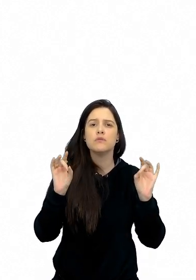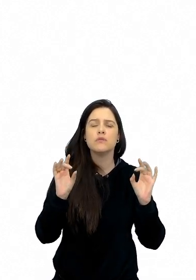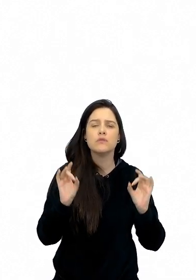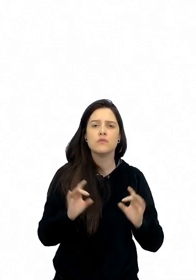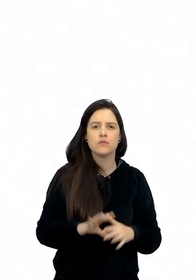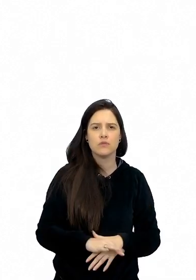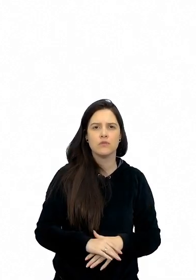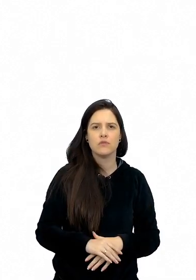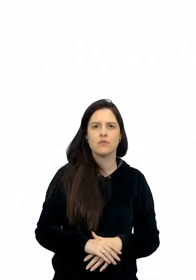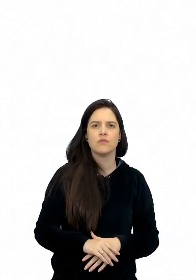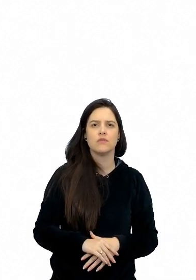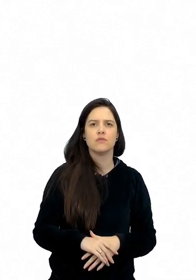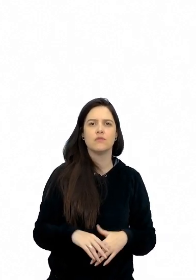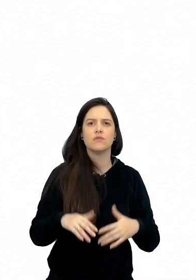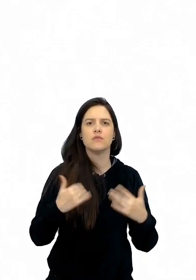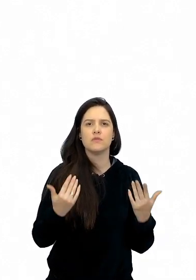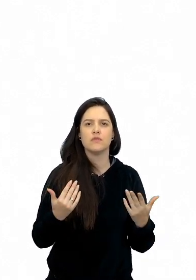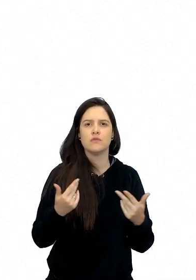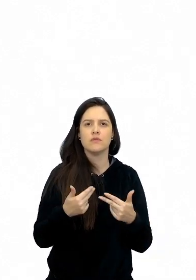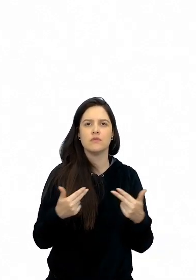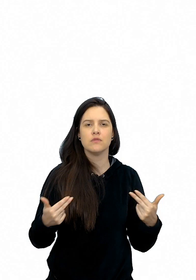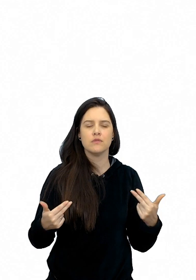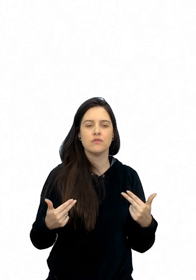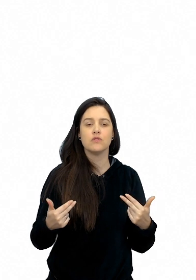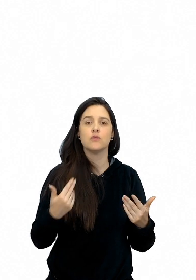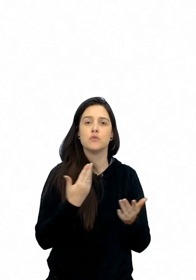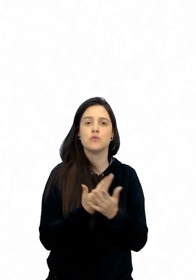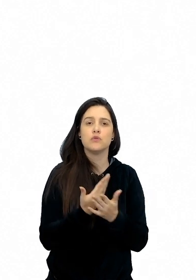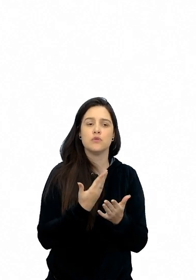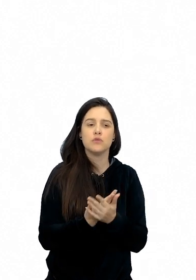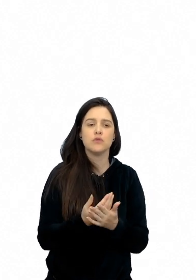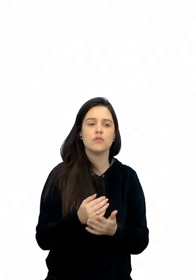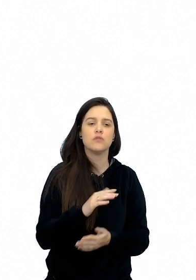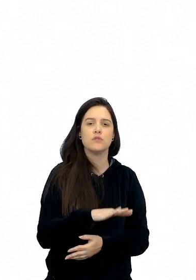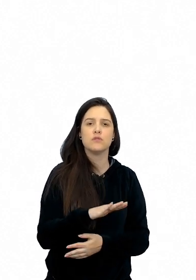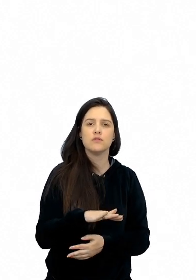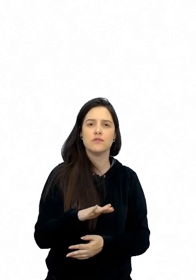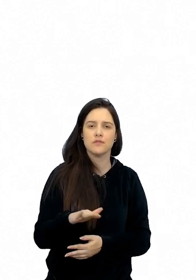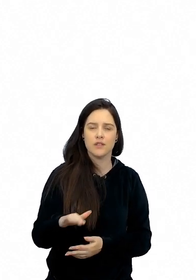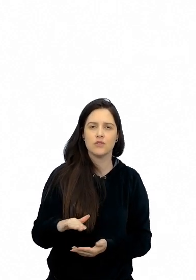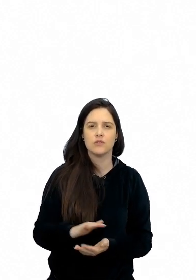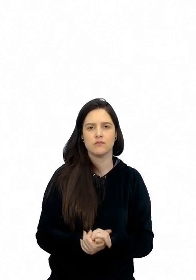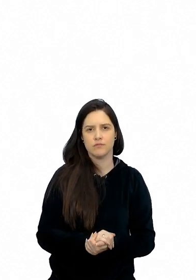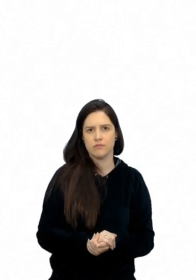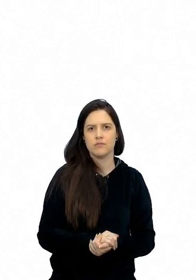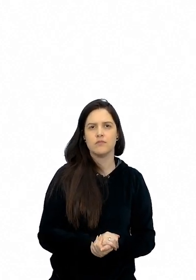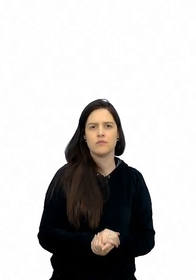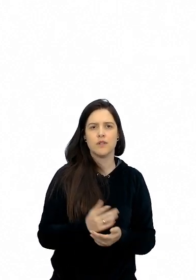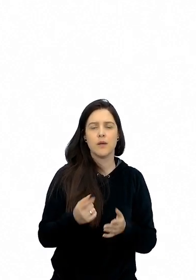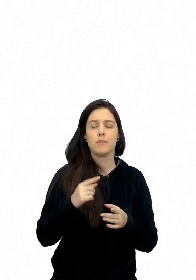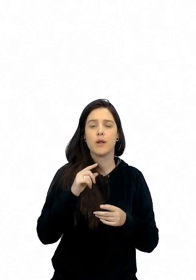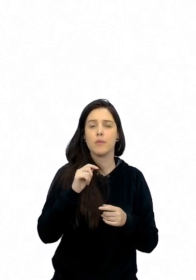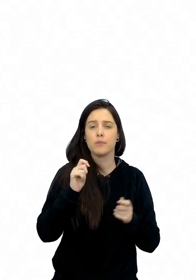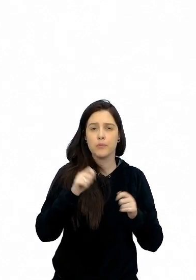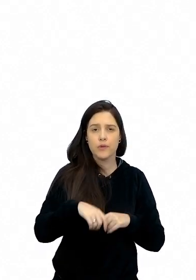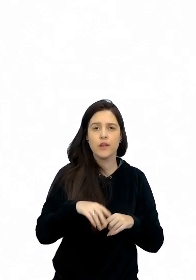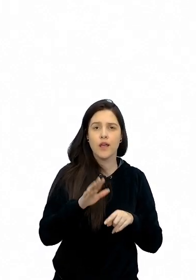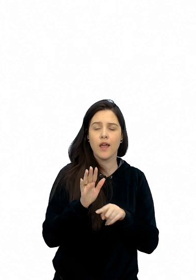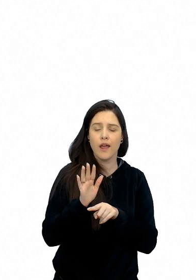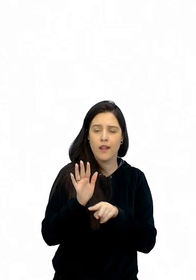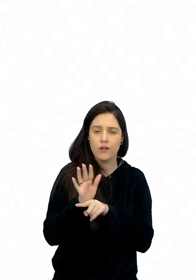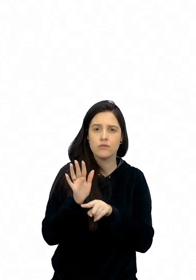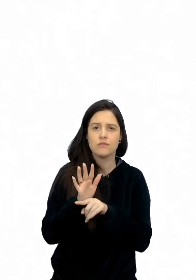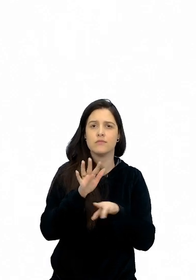professor, né, mediante ali, o conhecimento do estudante, para o avanço dessas aprendizagens, né, para a compreensão da